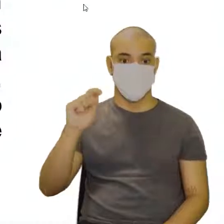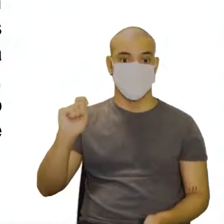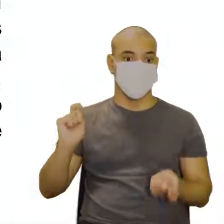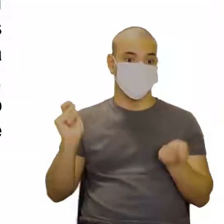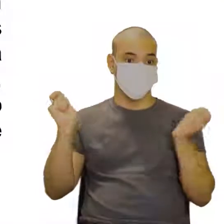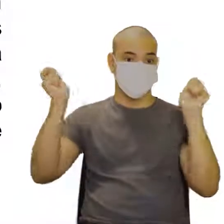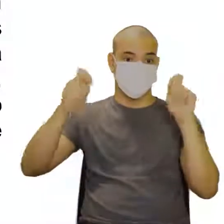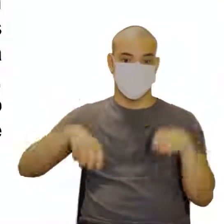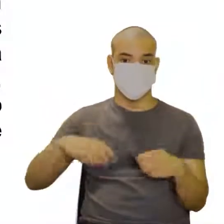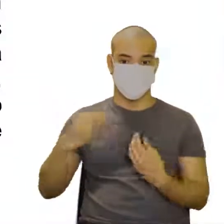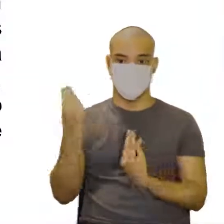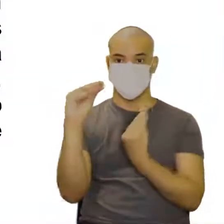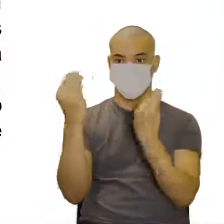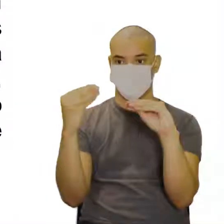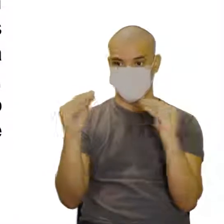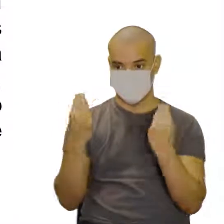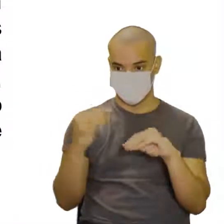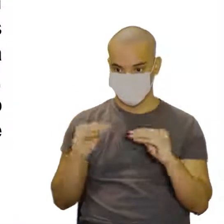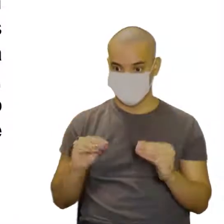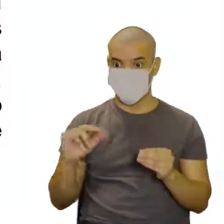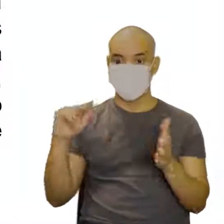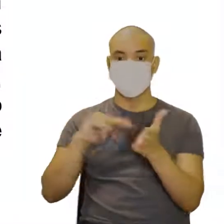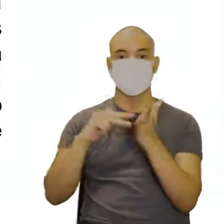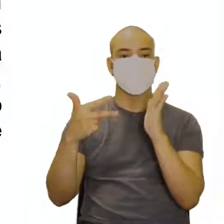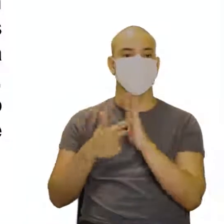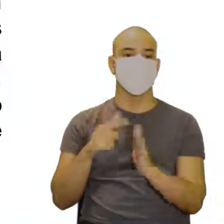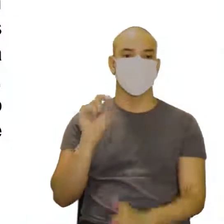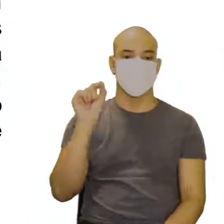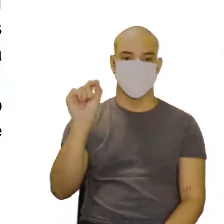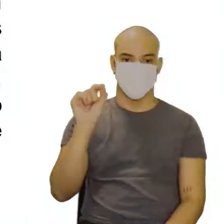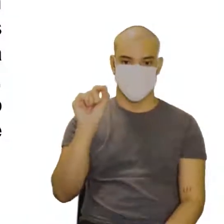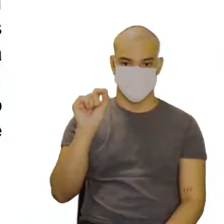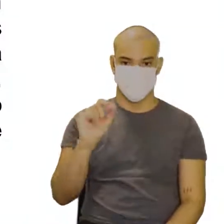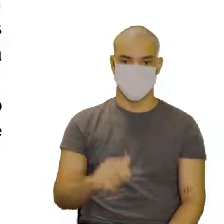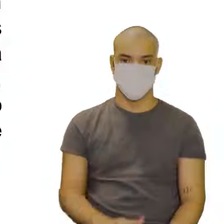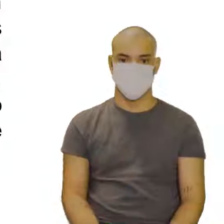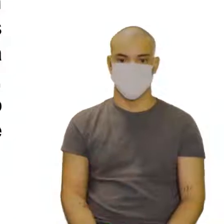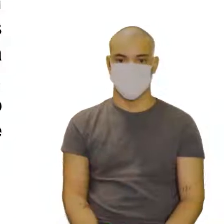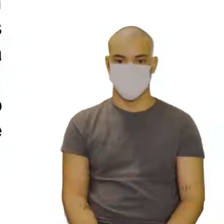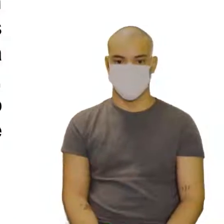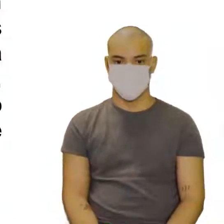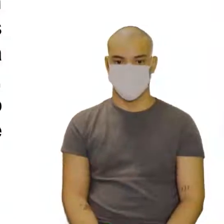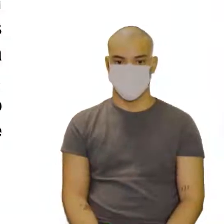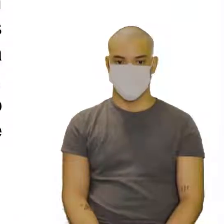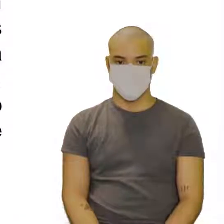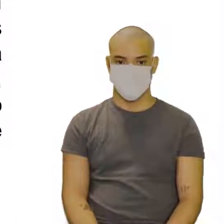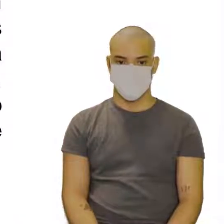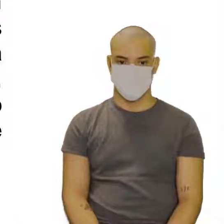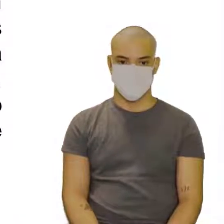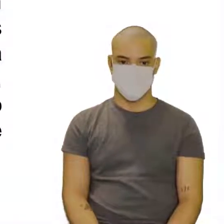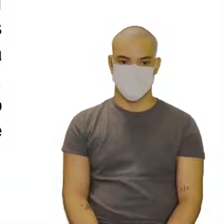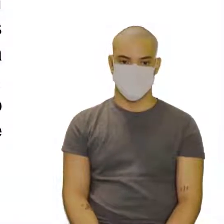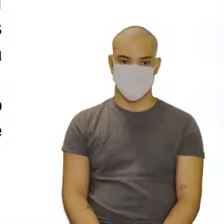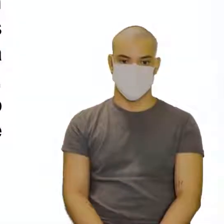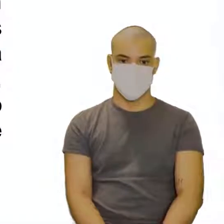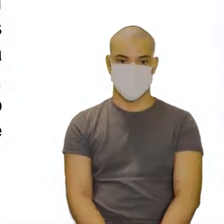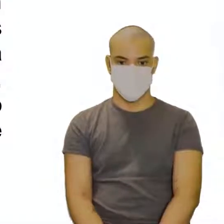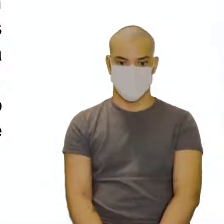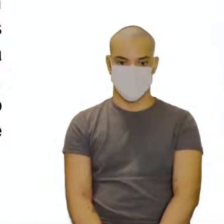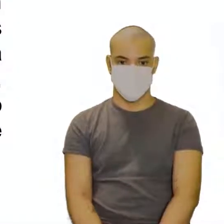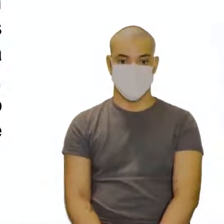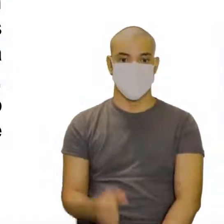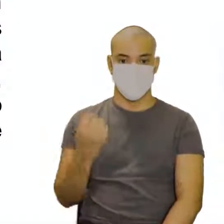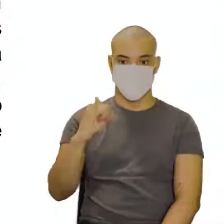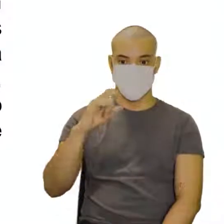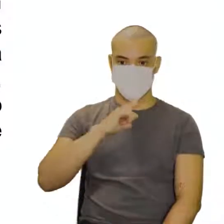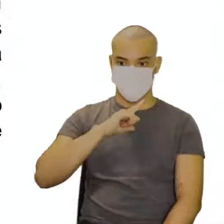cargas. Isso significa, nesse caso aqui, galerinha, isso significa que se eu tenho uma área grande,